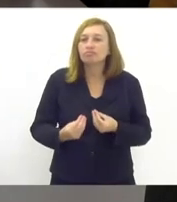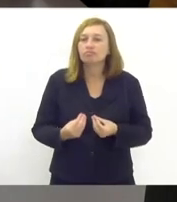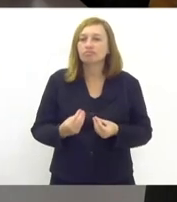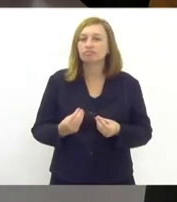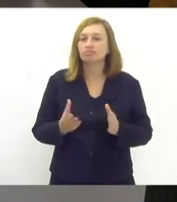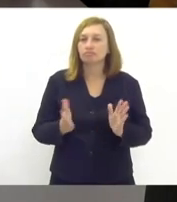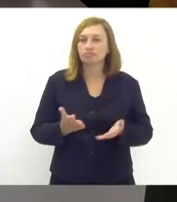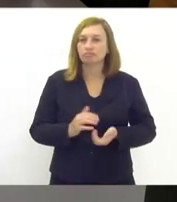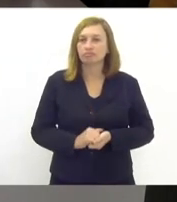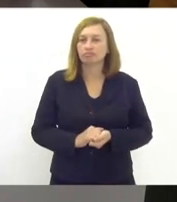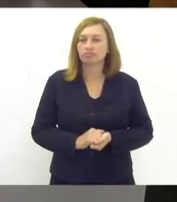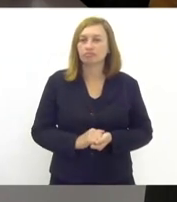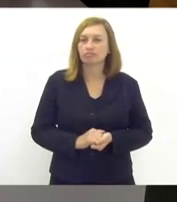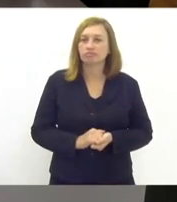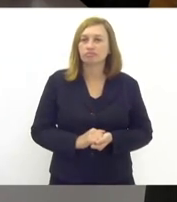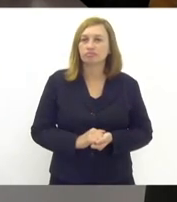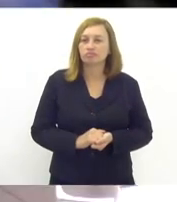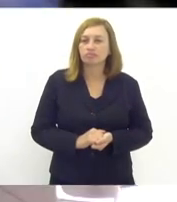Então, hoje,